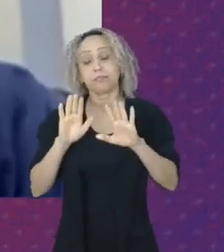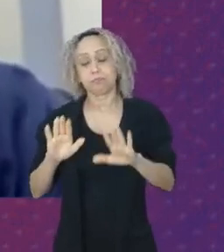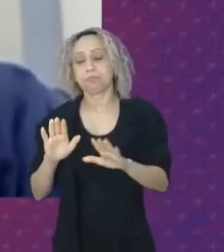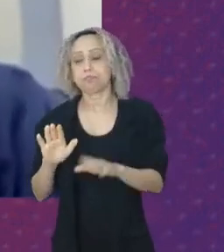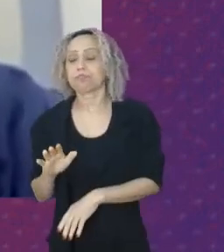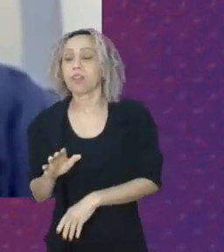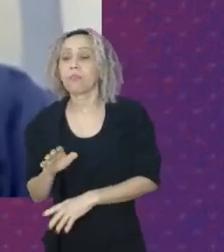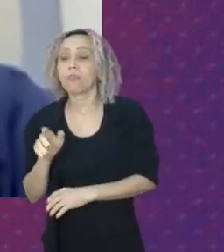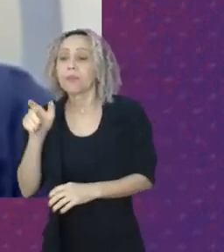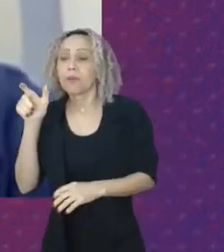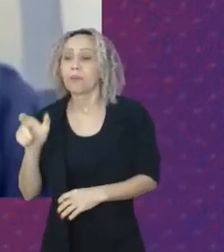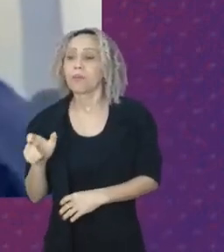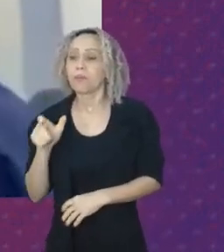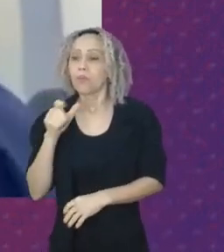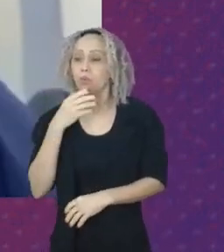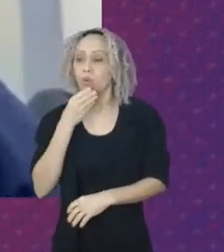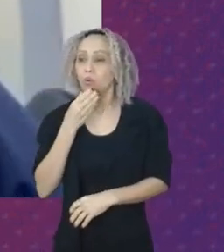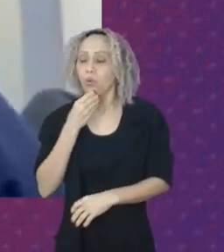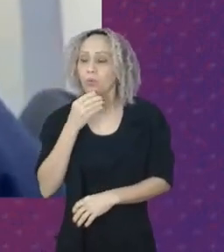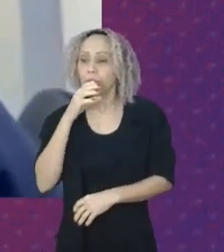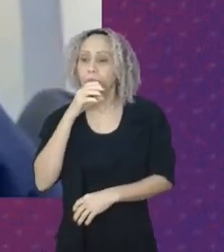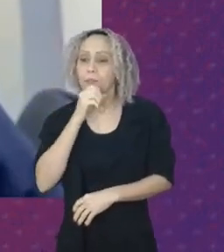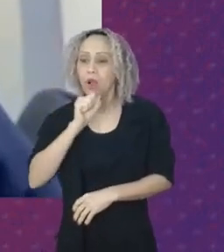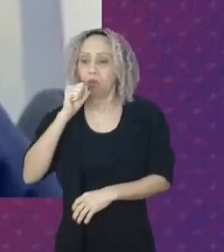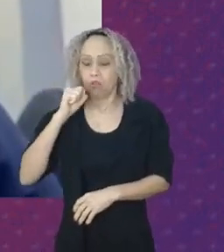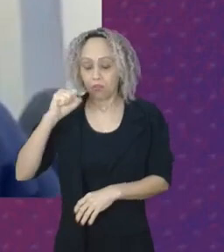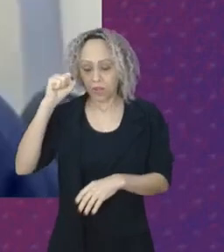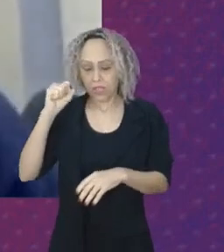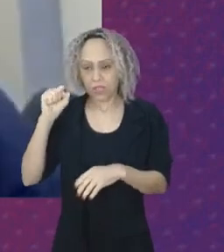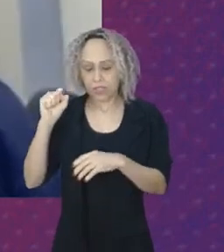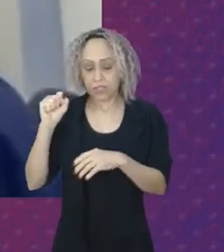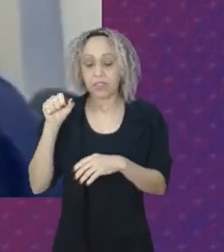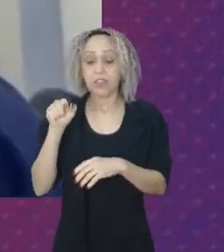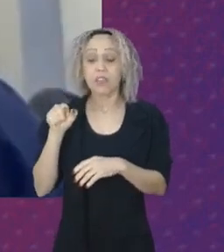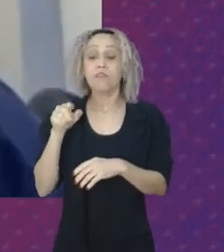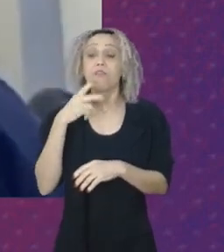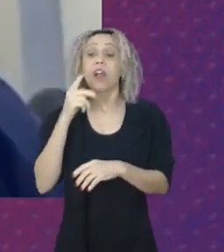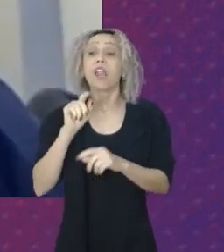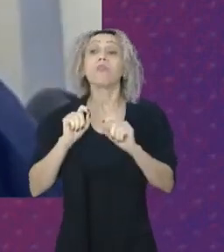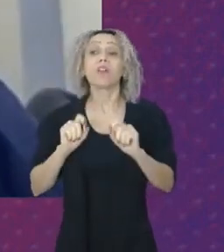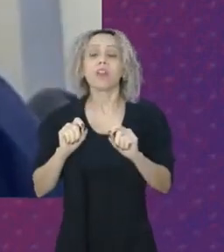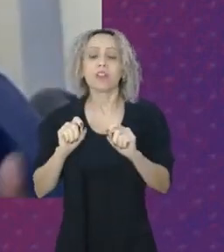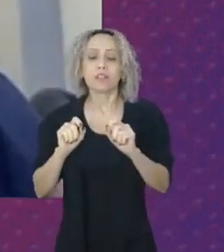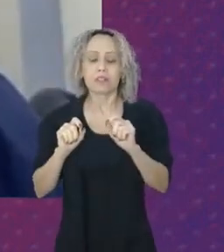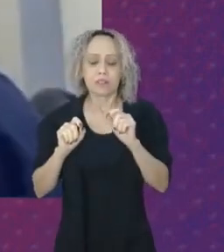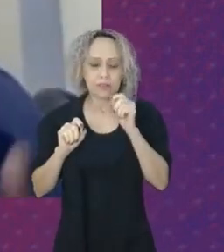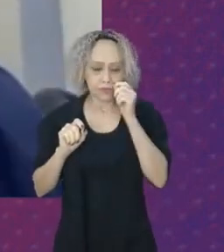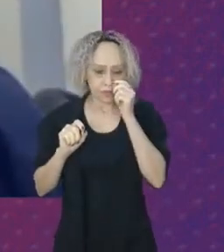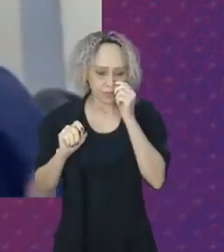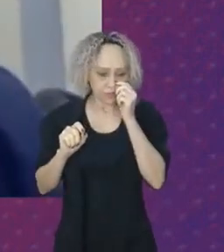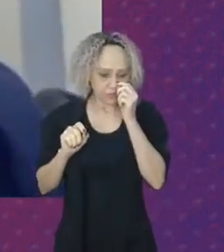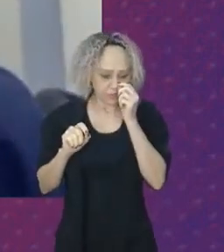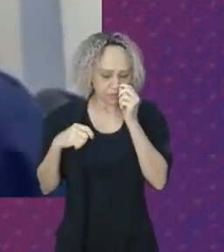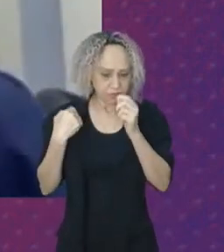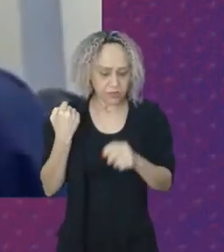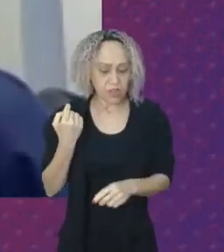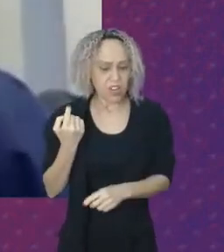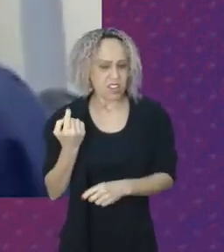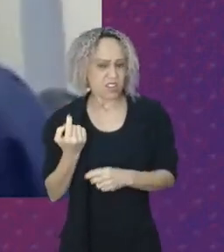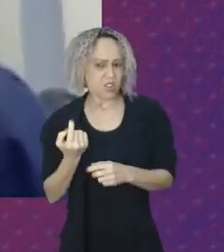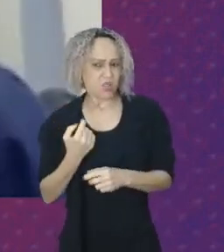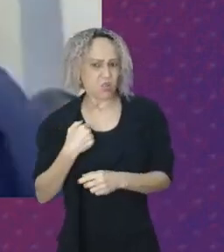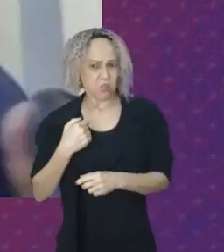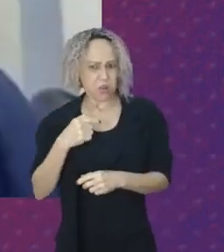nos interessa uma educação que seja, né, para que a gente continue